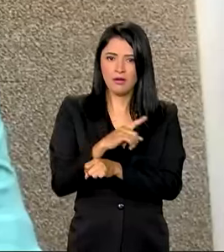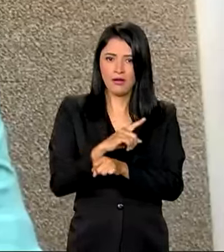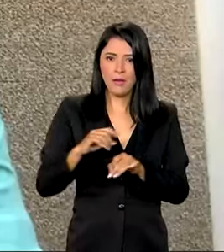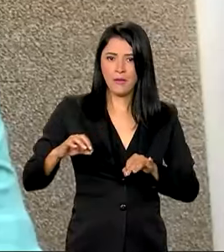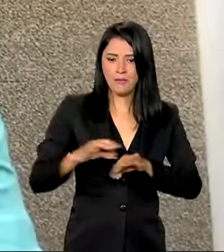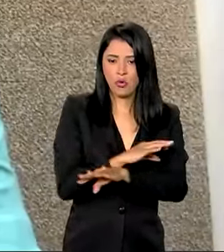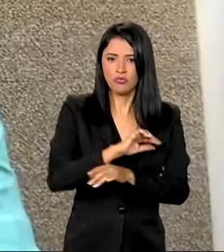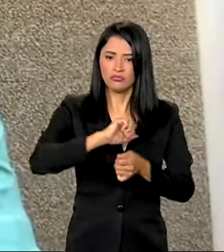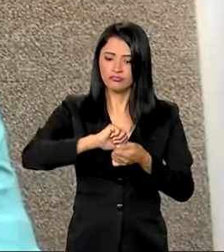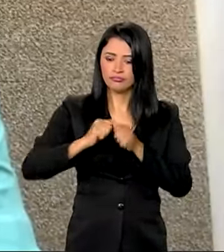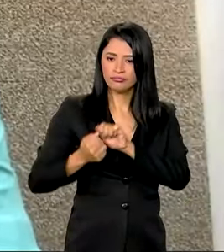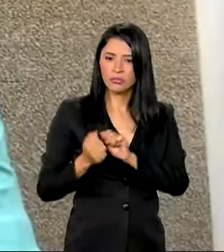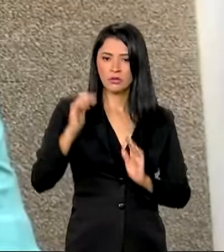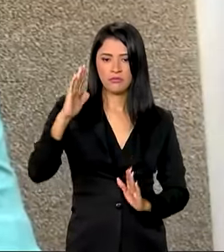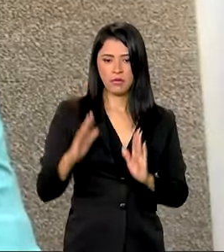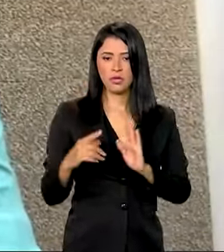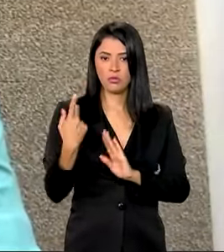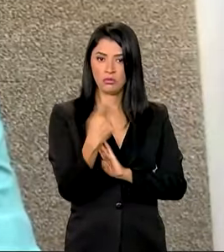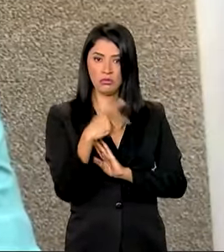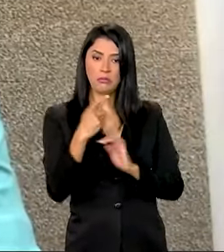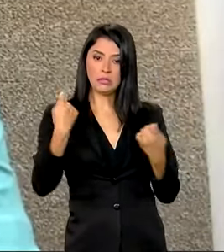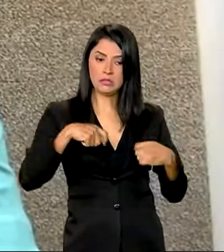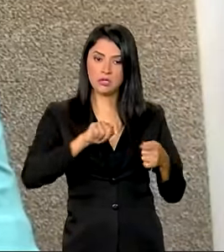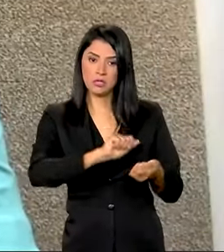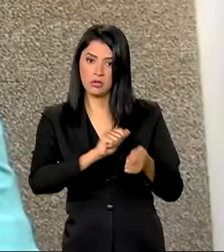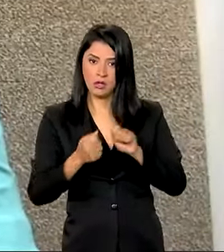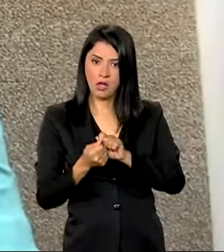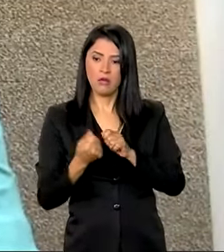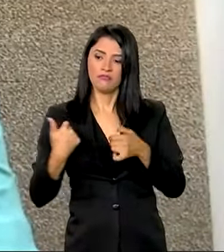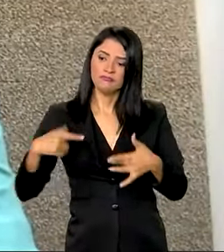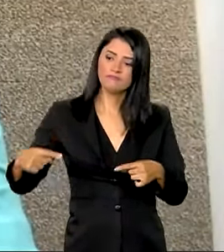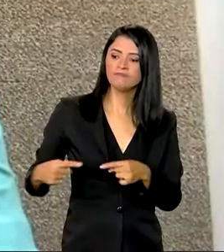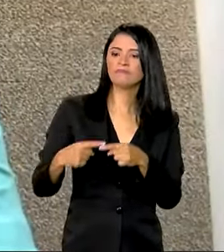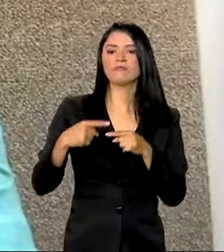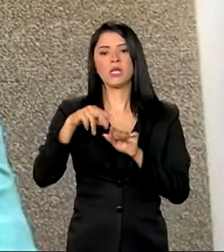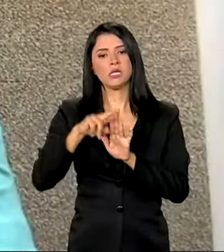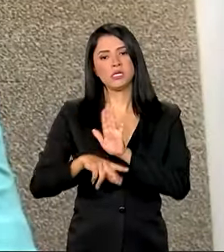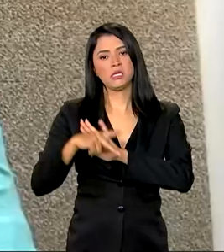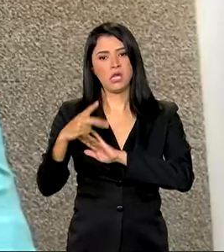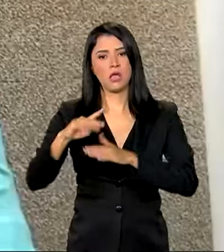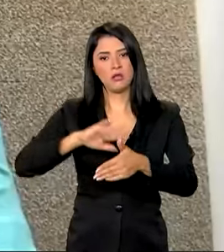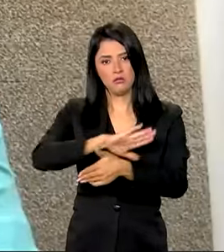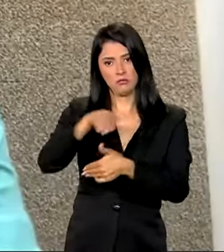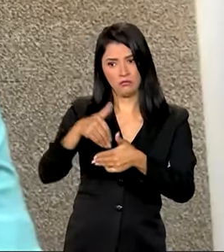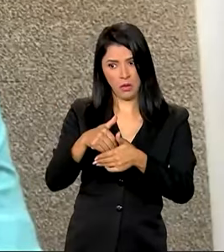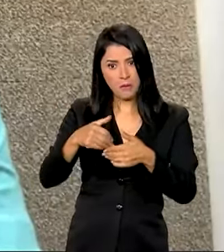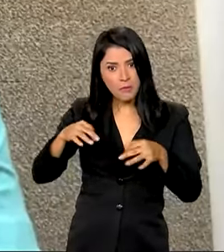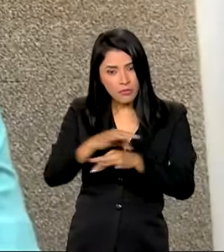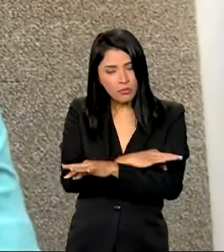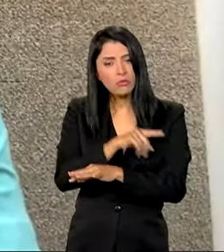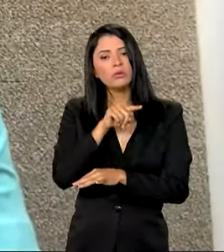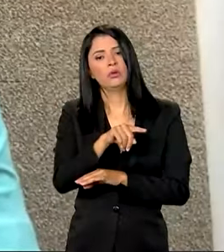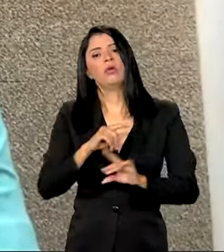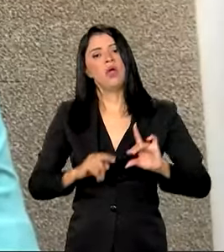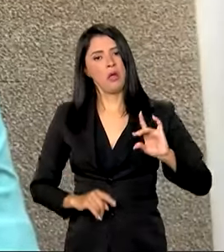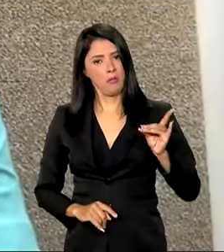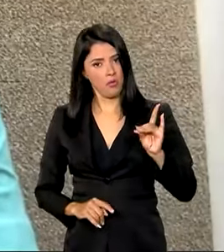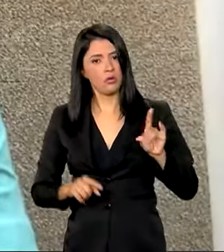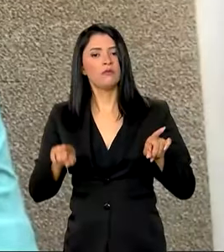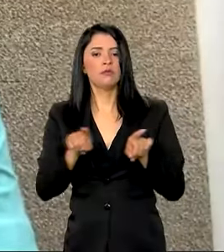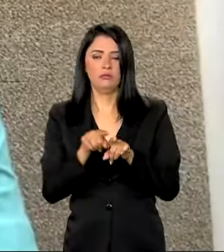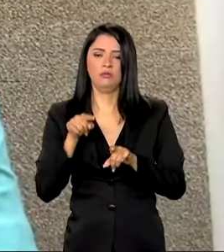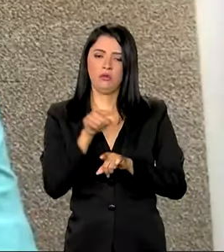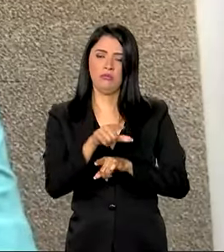estiver adequada, é o período que ela tem de adequação ao Mercosul, às regras totais do Mercosul, a Bolívia também certamente